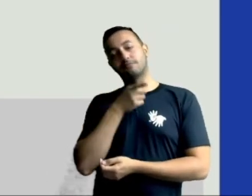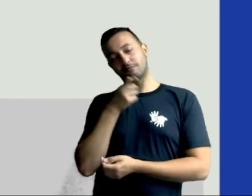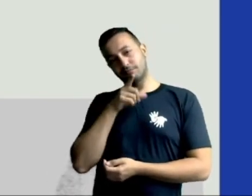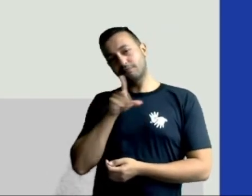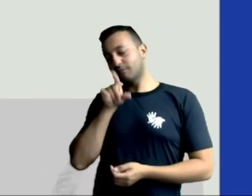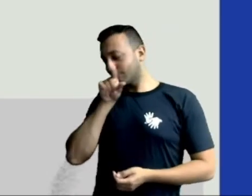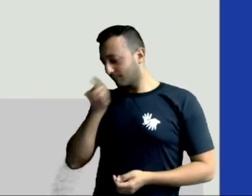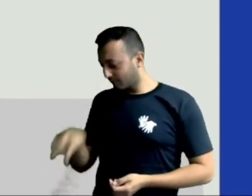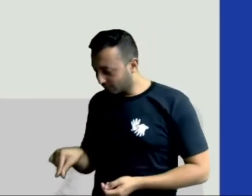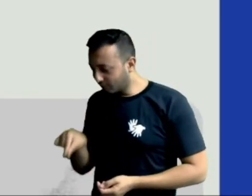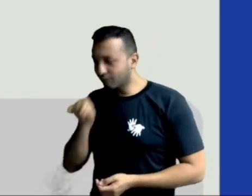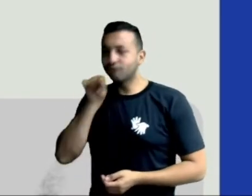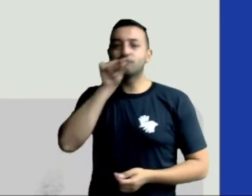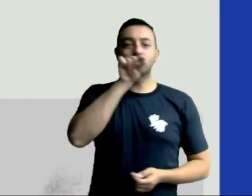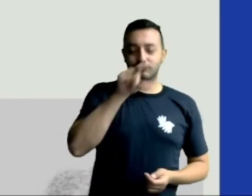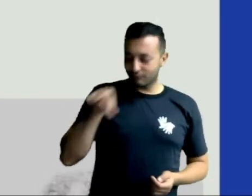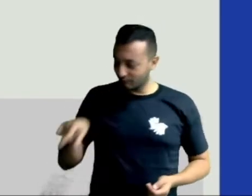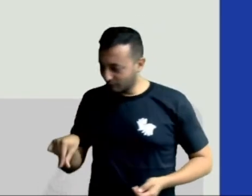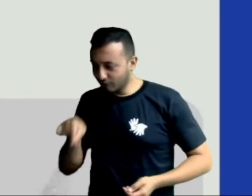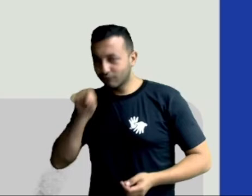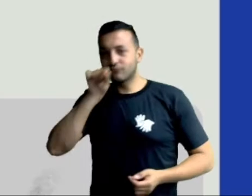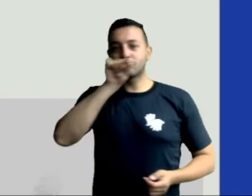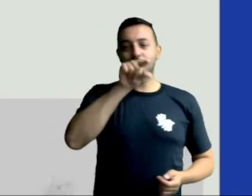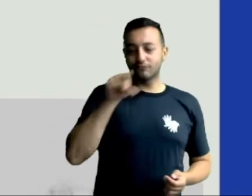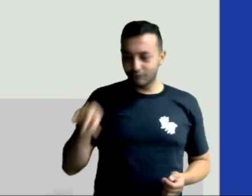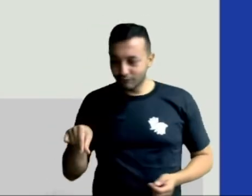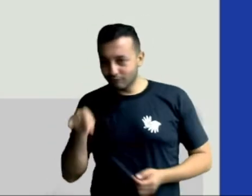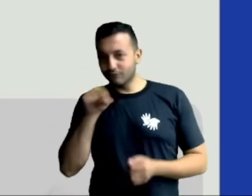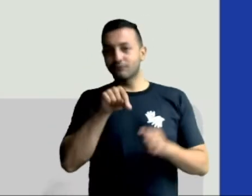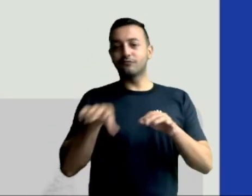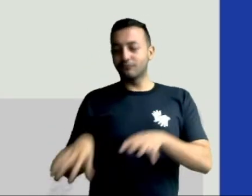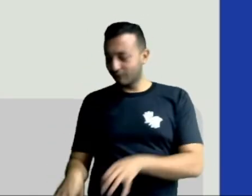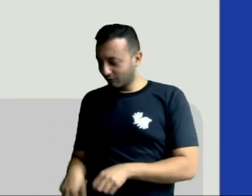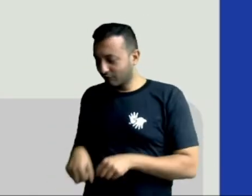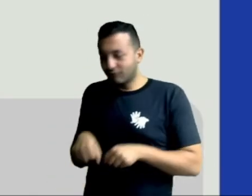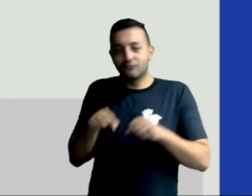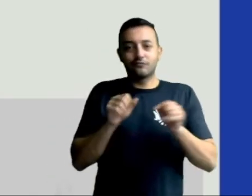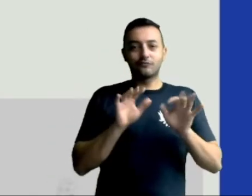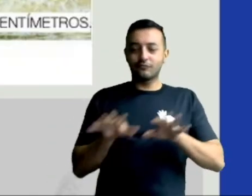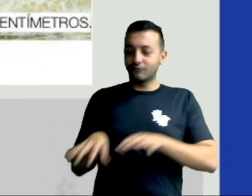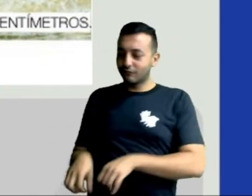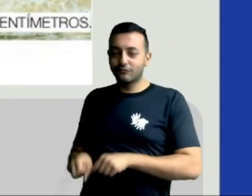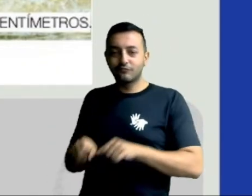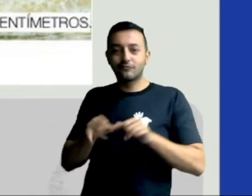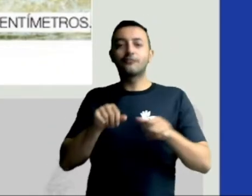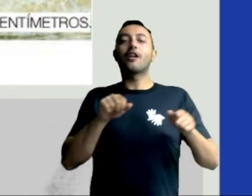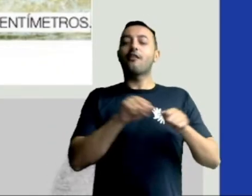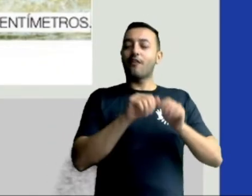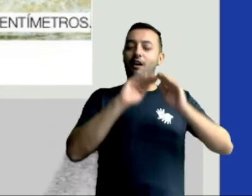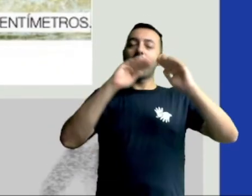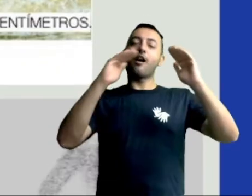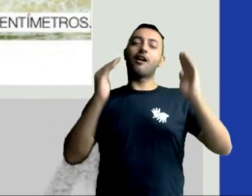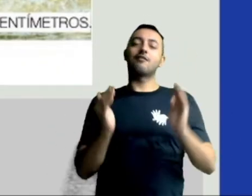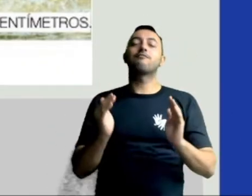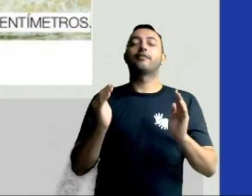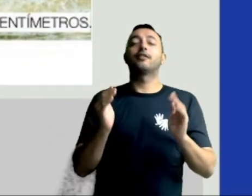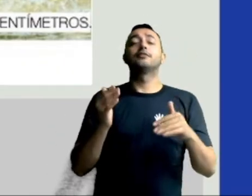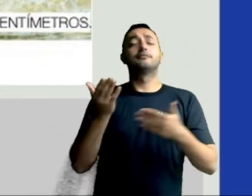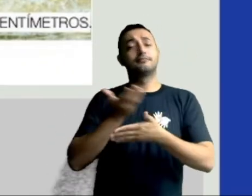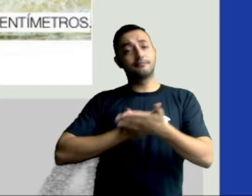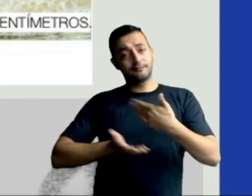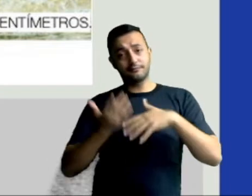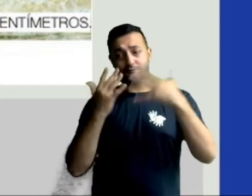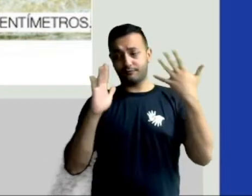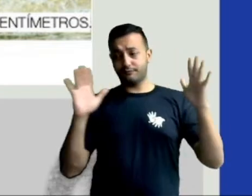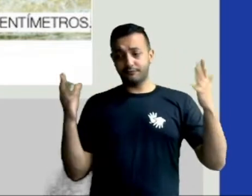aí a sua casinha. É uma forma de se relacionar com a natureza. Isso mesmo. Os seres vivos